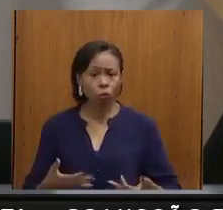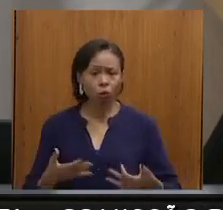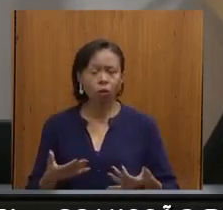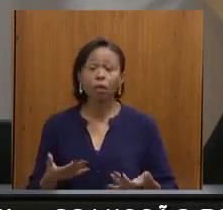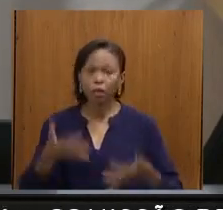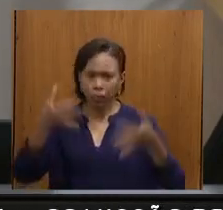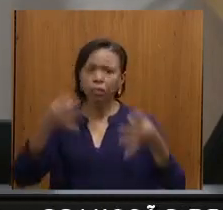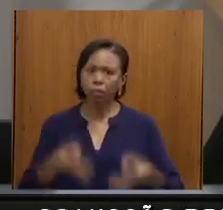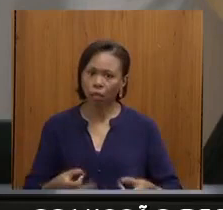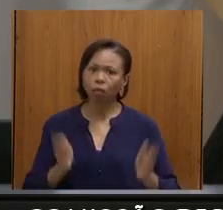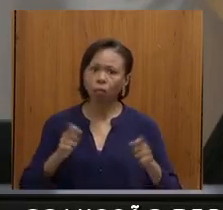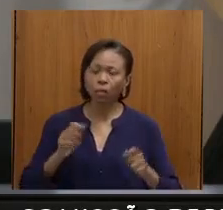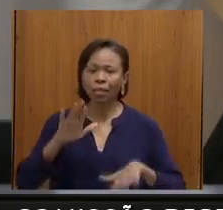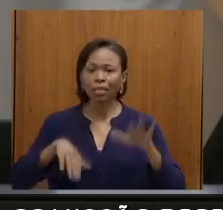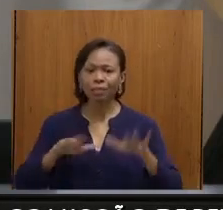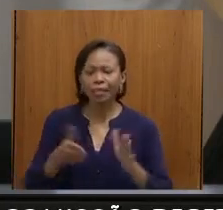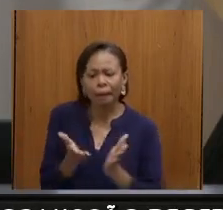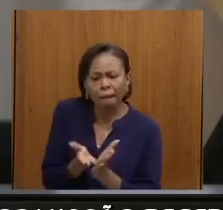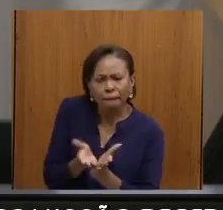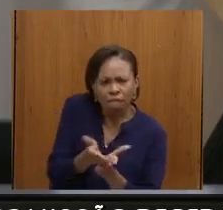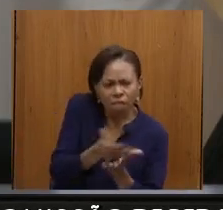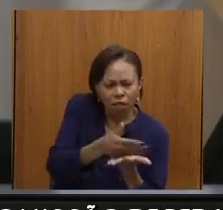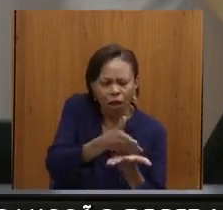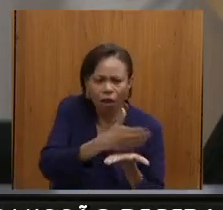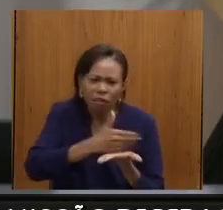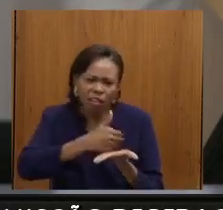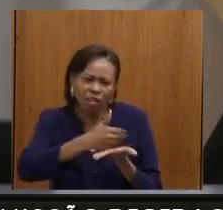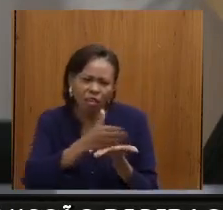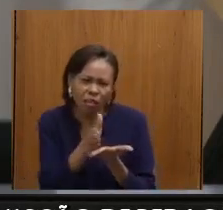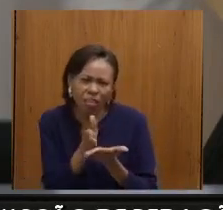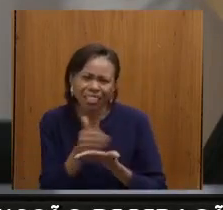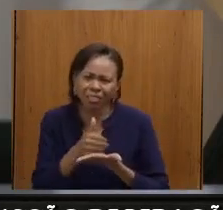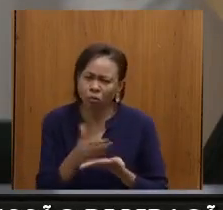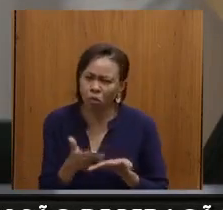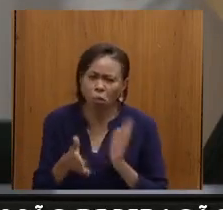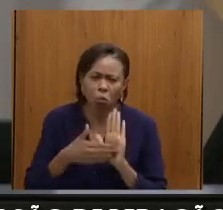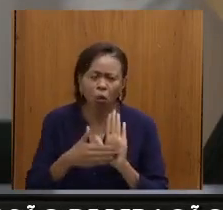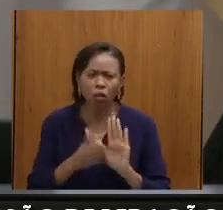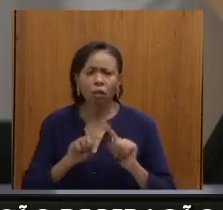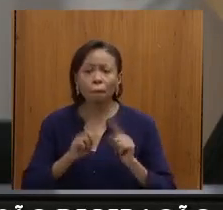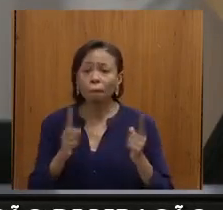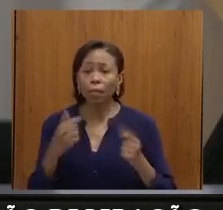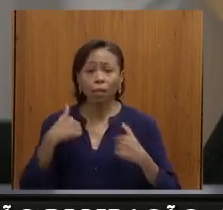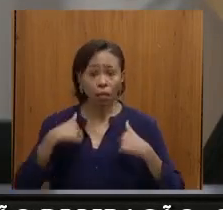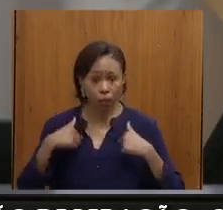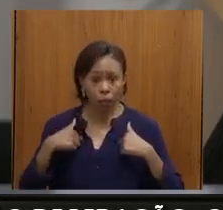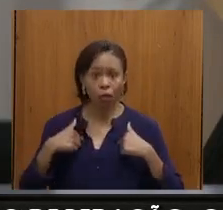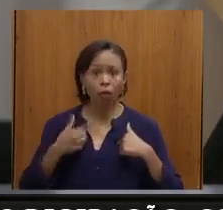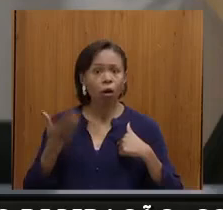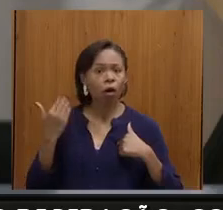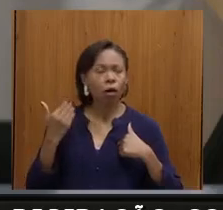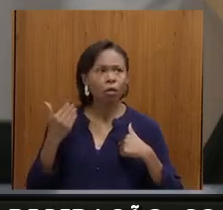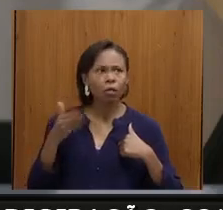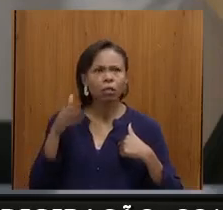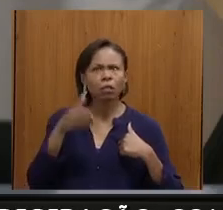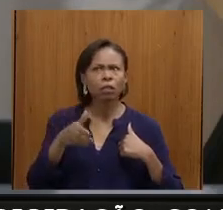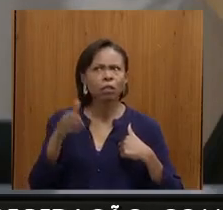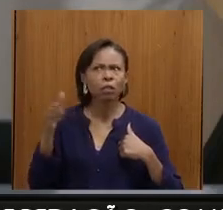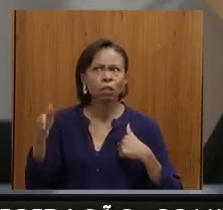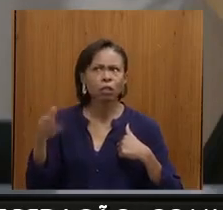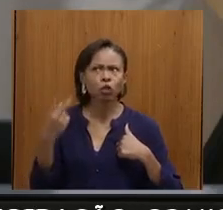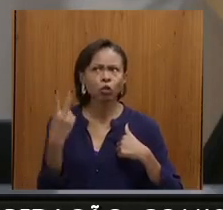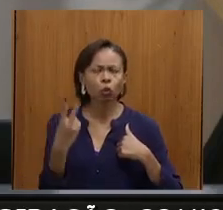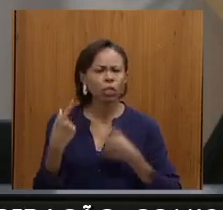querer fazer um picadinho lá, que proponha, mas eu, no que eu fui, eu só deixei de dois municípios.